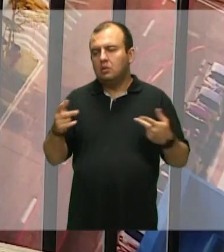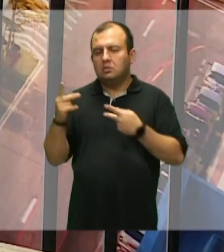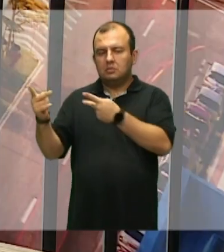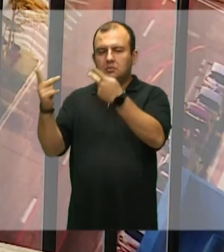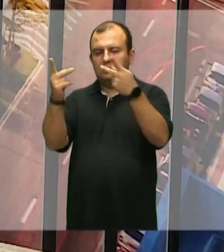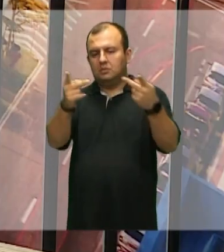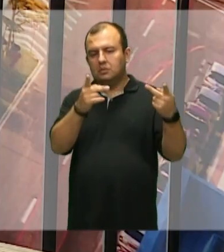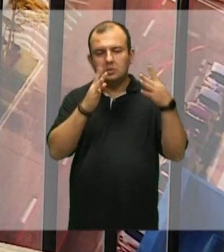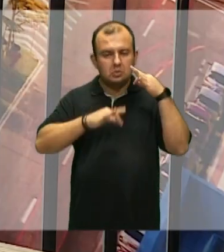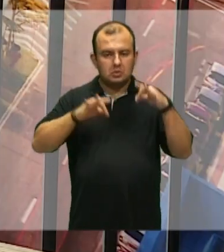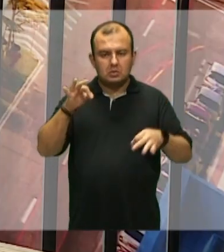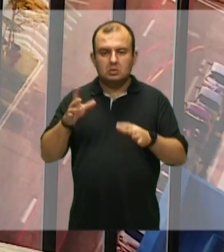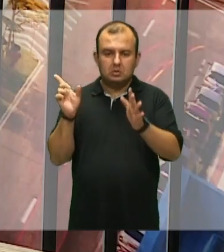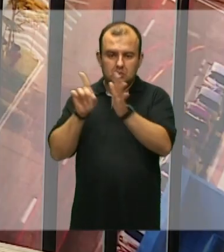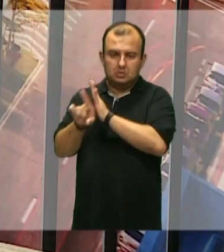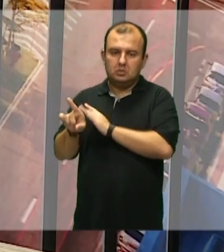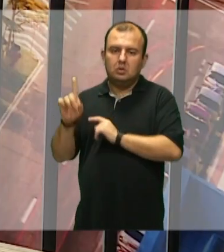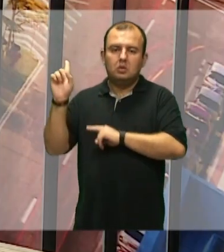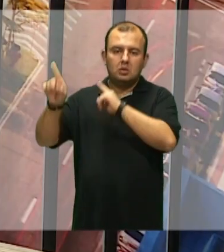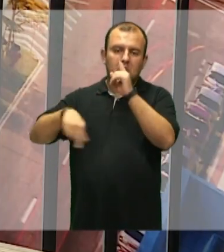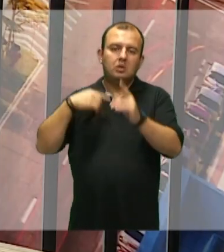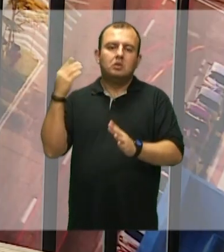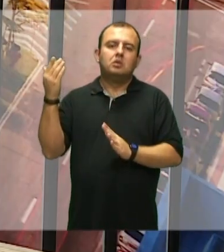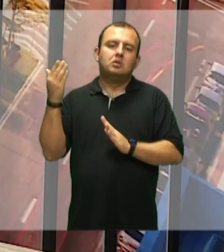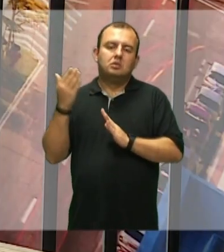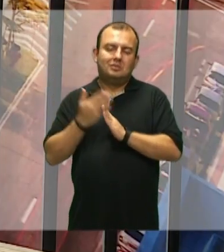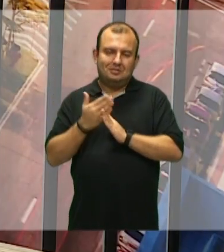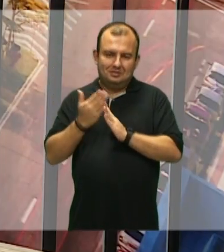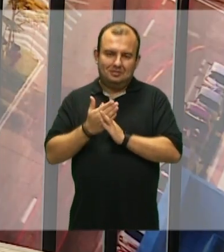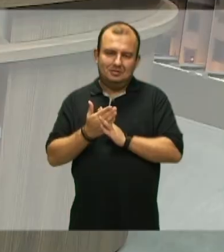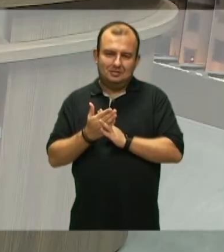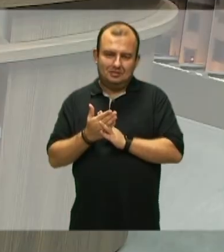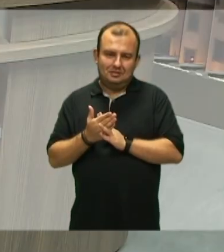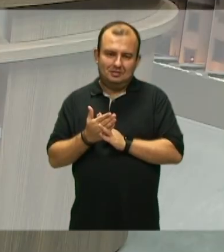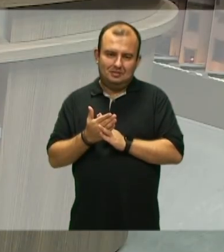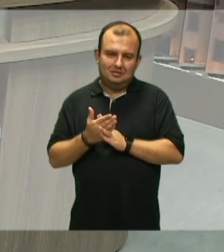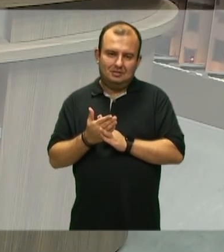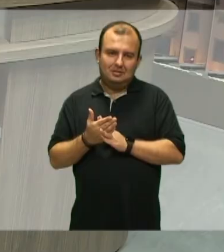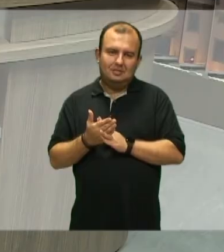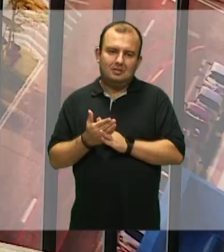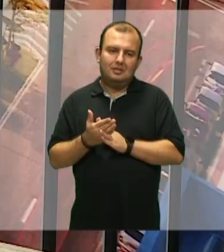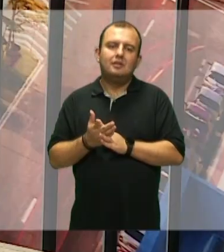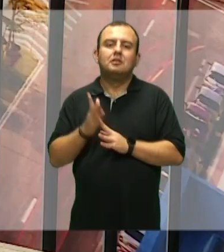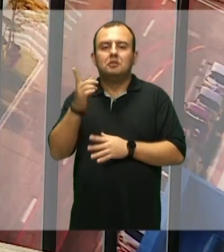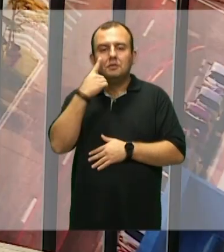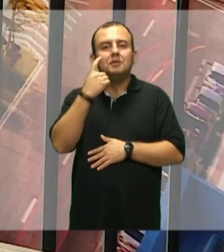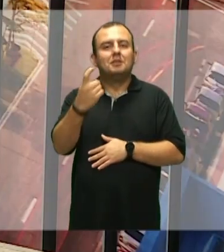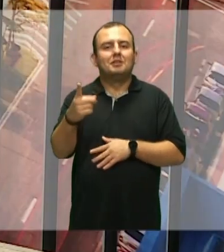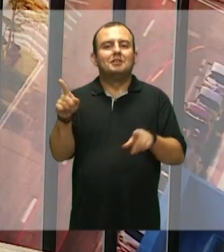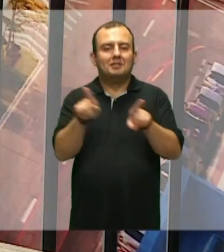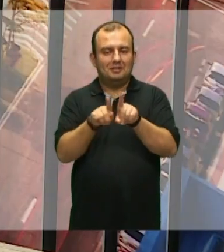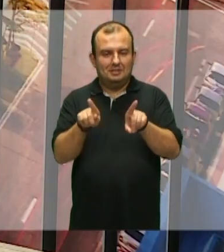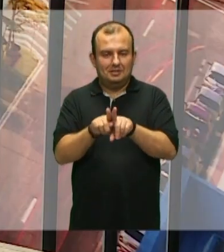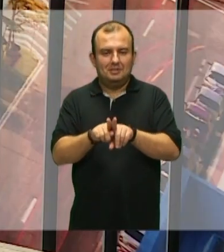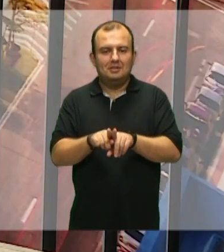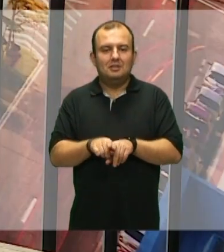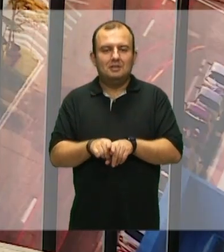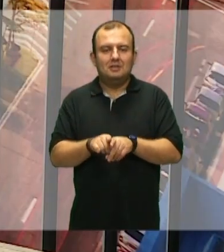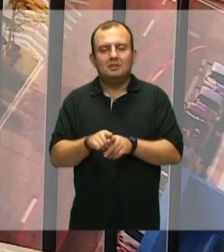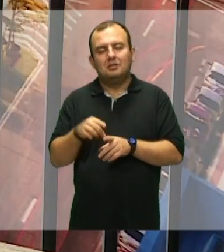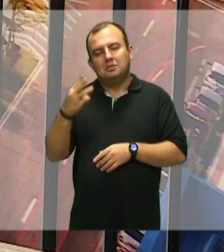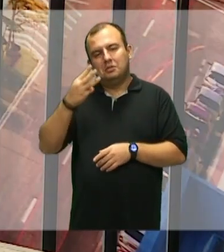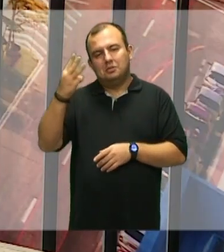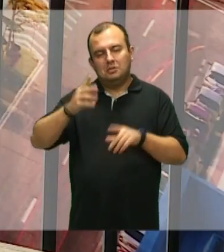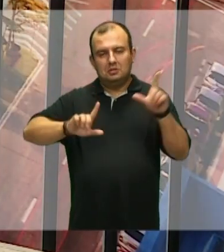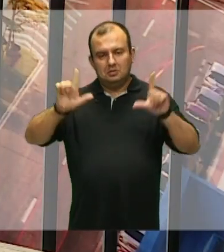quero te perguntar uma coisa, mas acho que vou deixar para o próximo bloco. Tá bem. Eu vou deixar um ganchinho aí para você ficar interessado em ver também o nosso